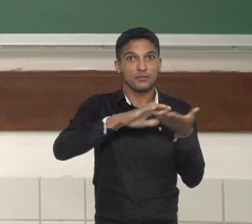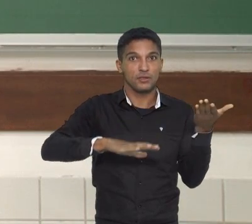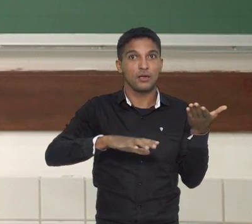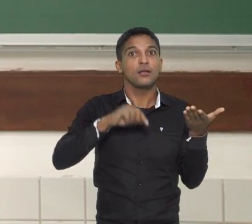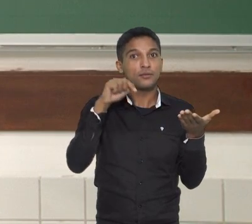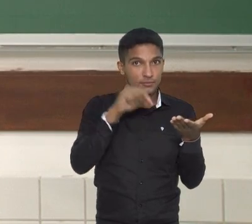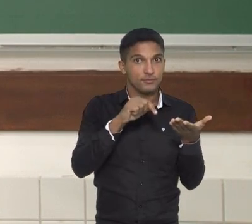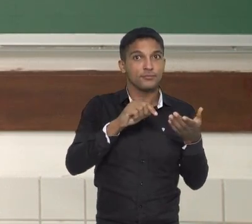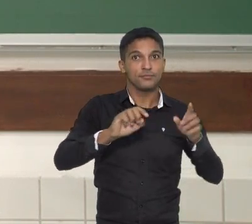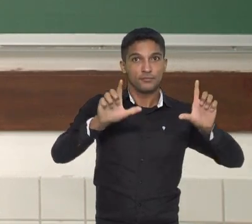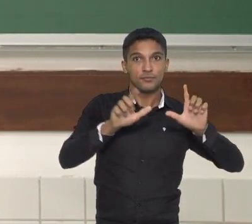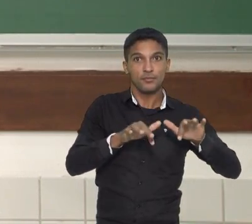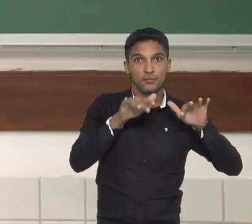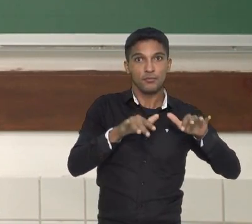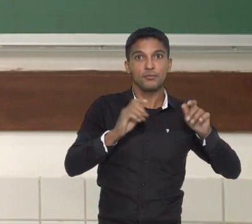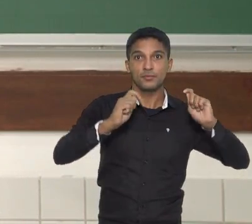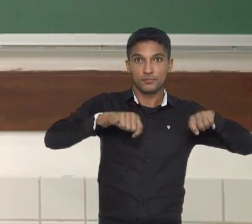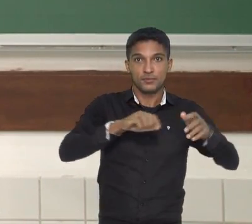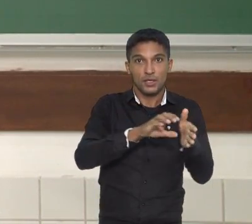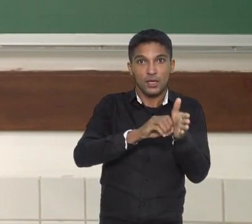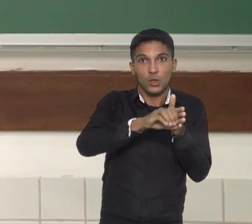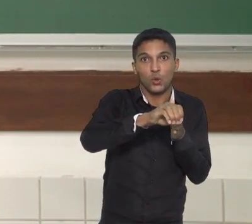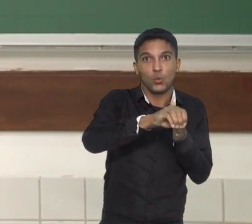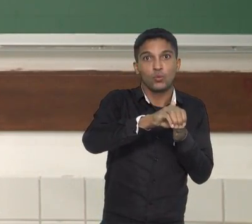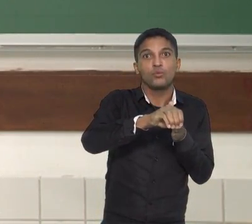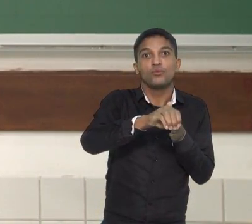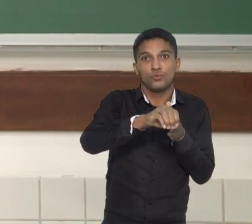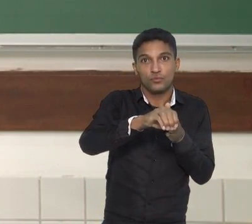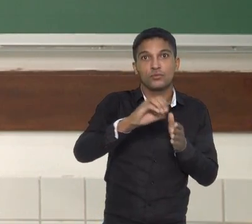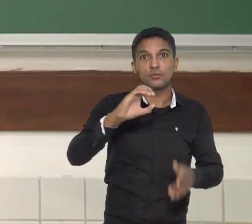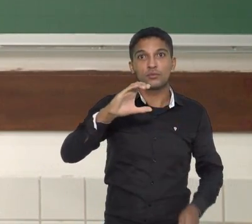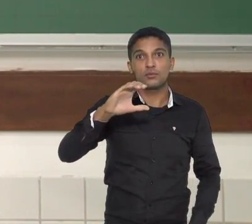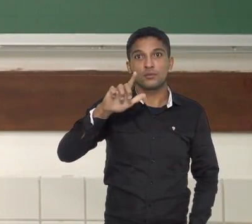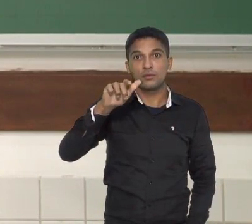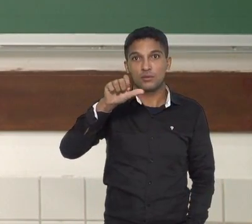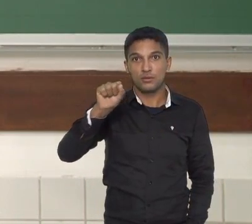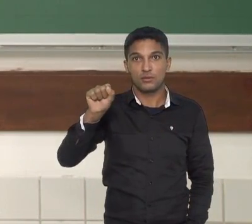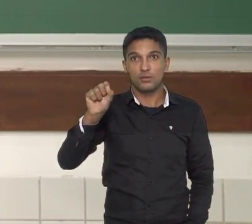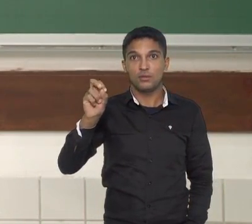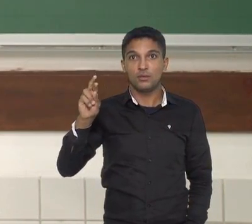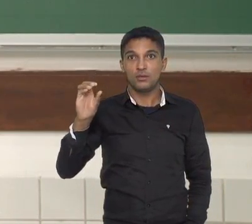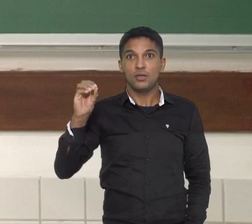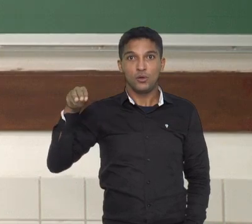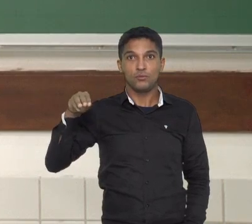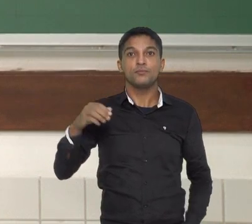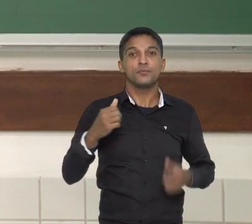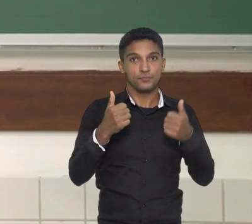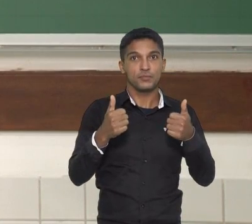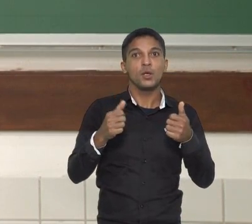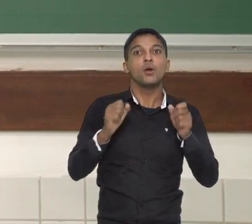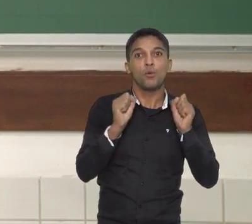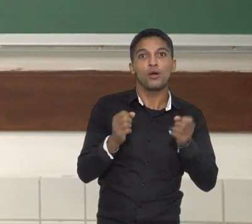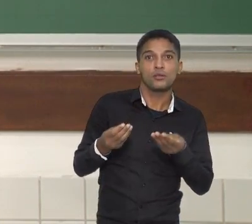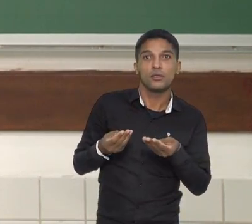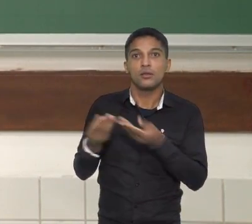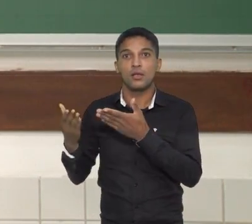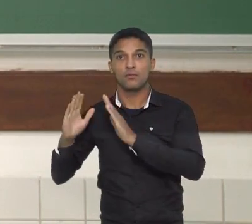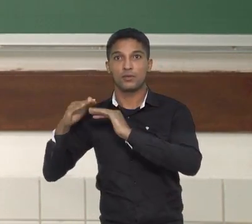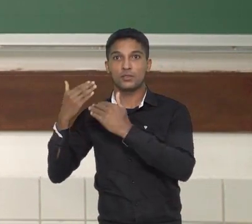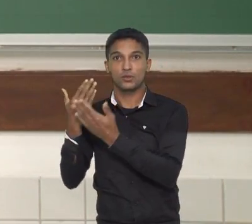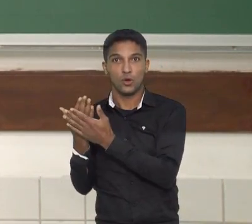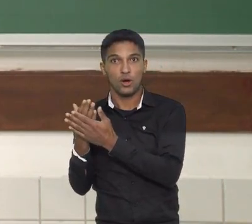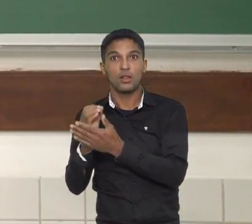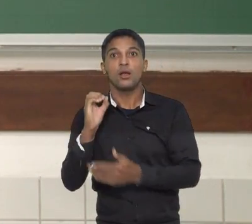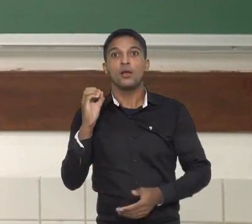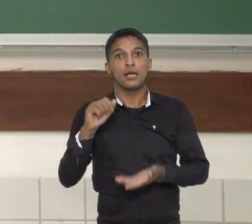esse recurso, tá? Pelo Google Classroom. E, então, você tem essas opções, tá? Levar até a escola ou